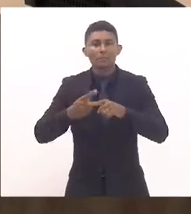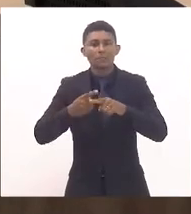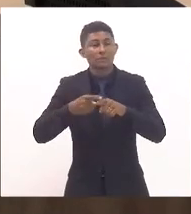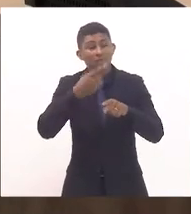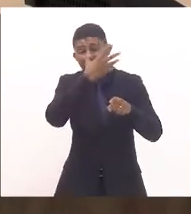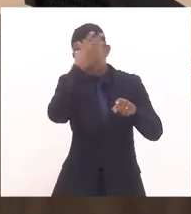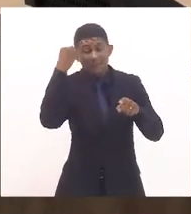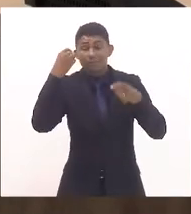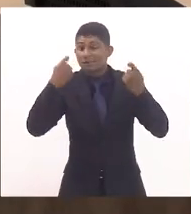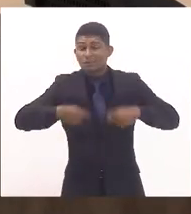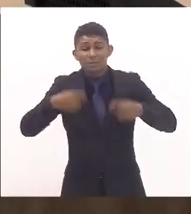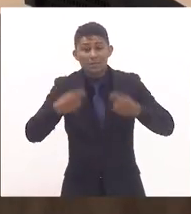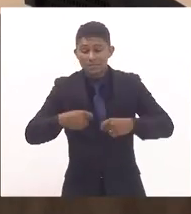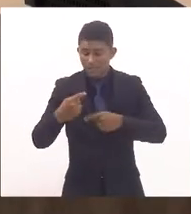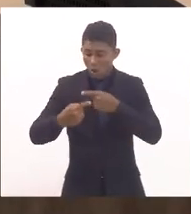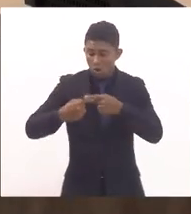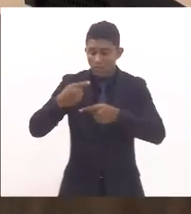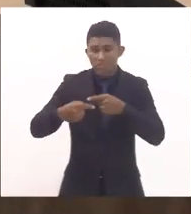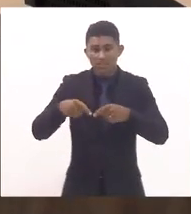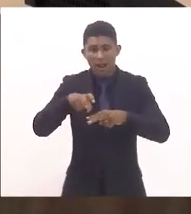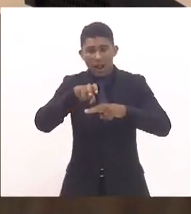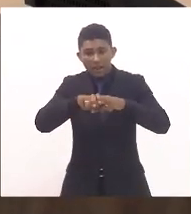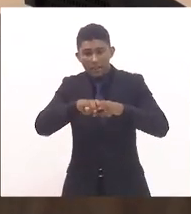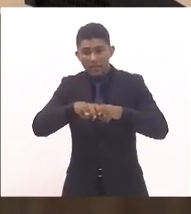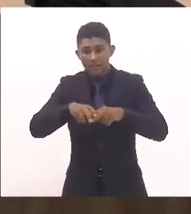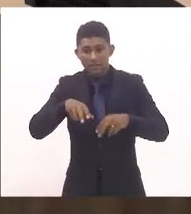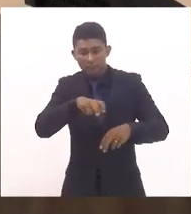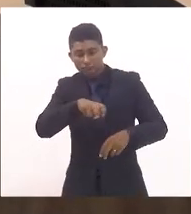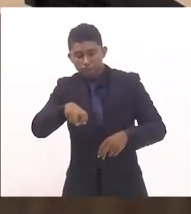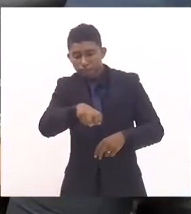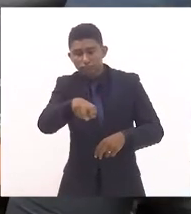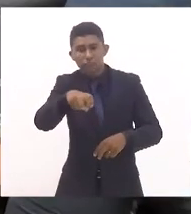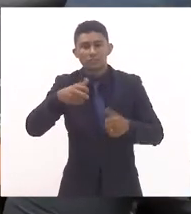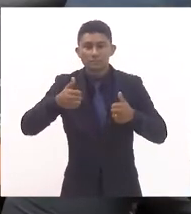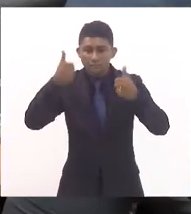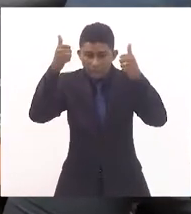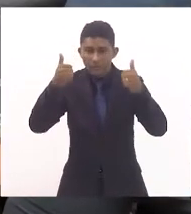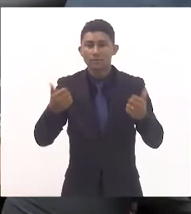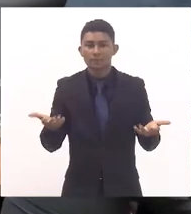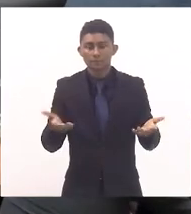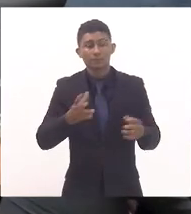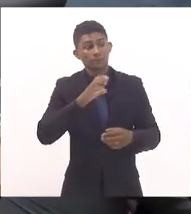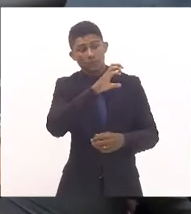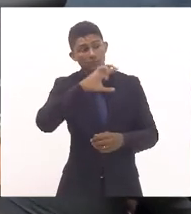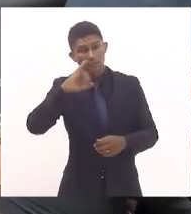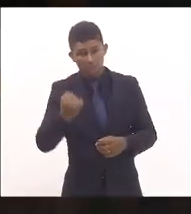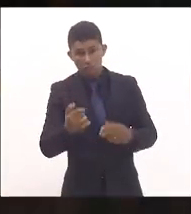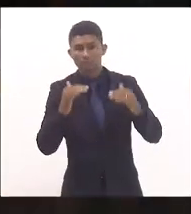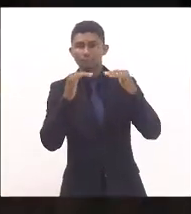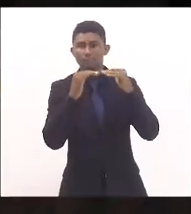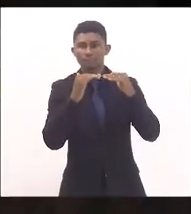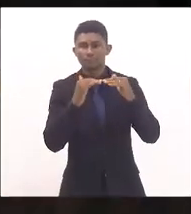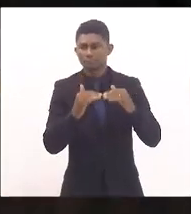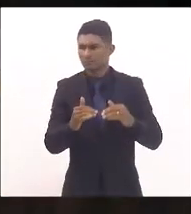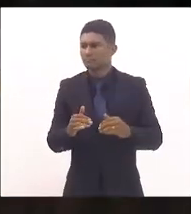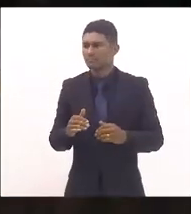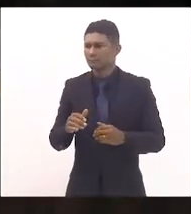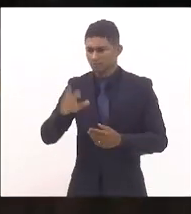precisamos colocar essas rodinhas nas cadeiras para atender melhor. Eu voto com a CCJ, senhor presidente. Mas é verdade